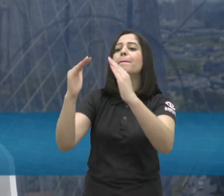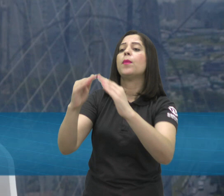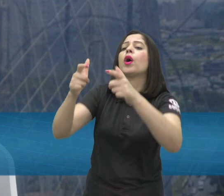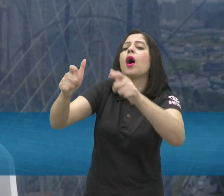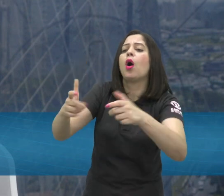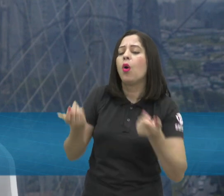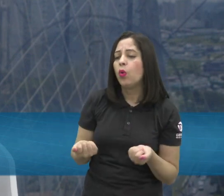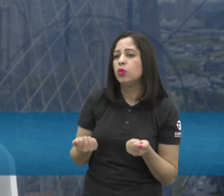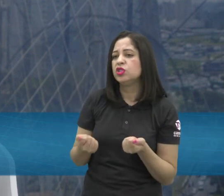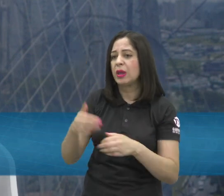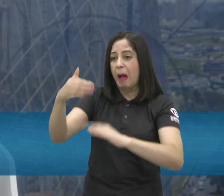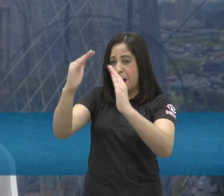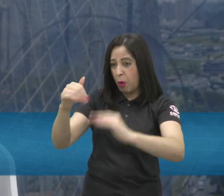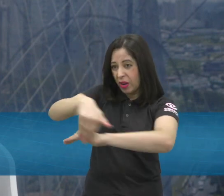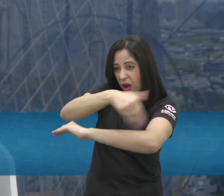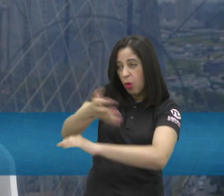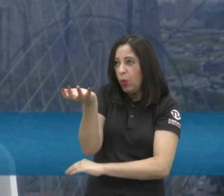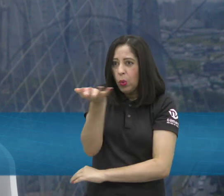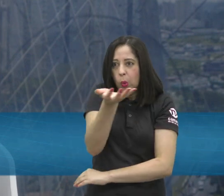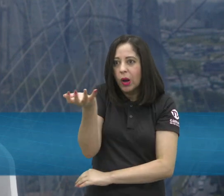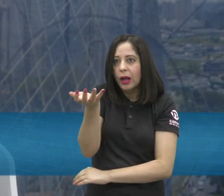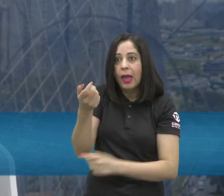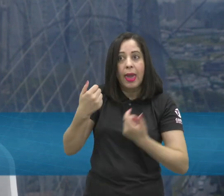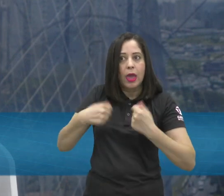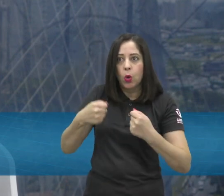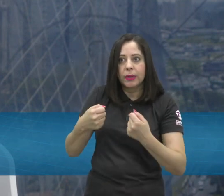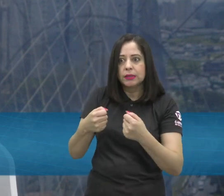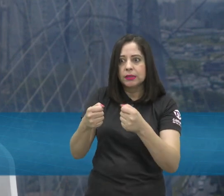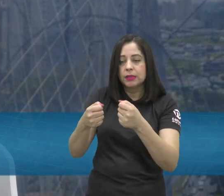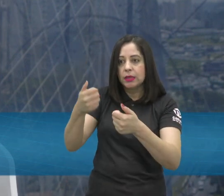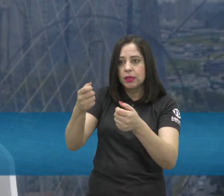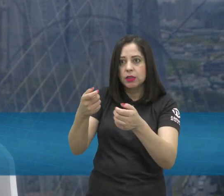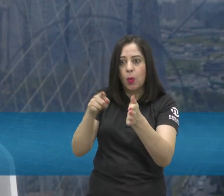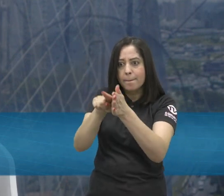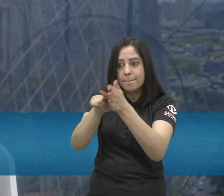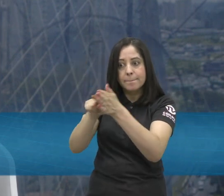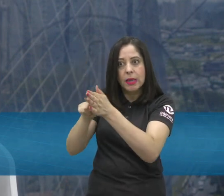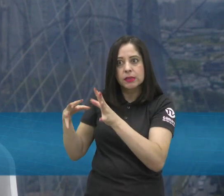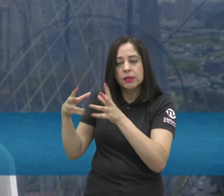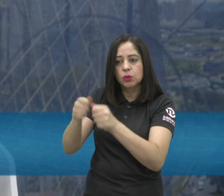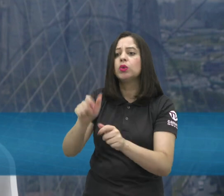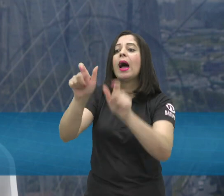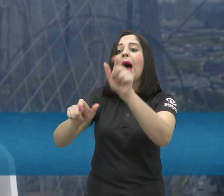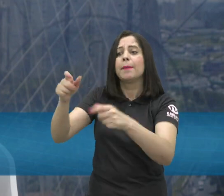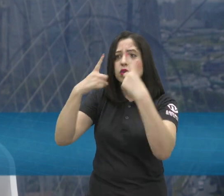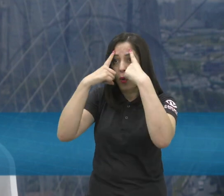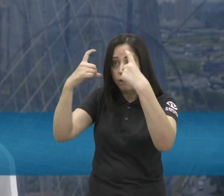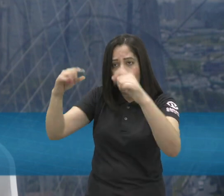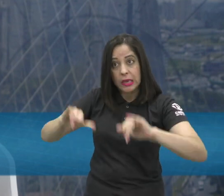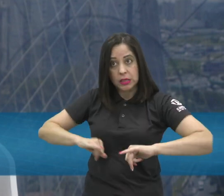Ela está em situação de rua, qual é o contexto que ela está vivendo, ela está passando por alguma questão de violência. Então, a gente